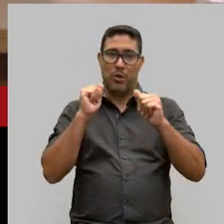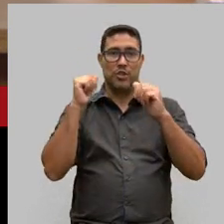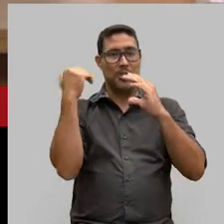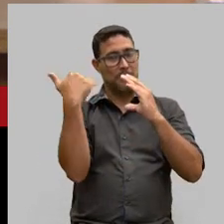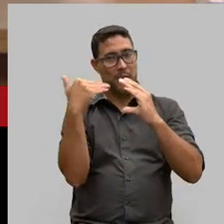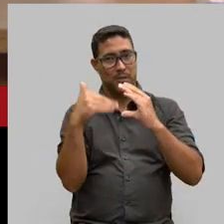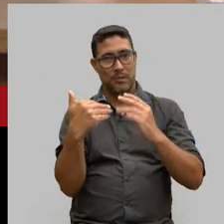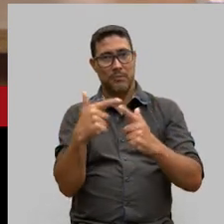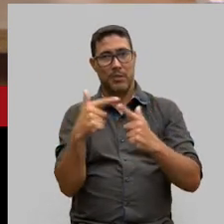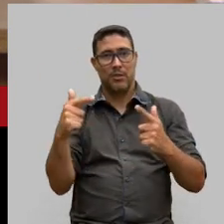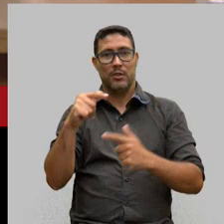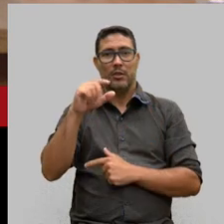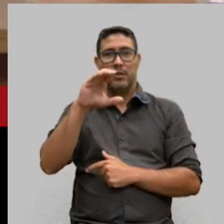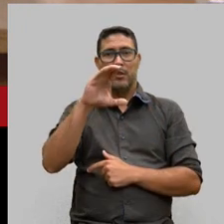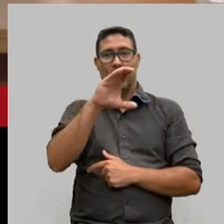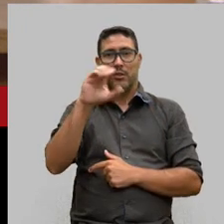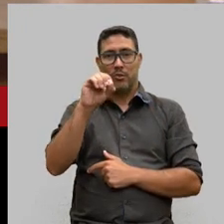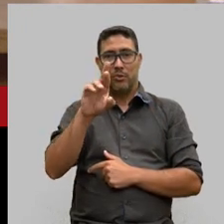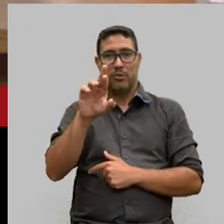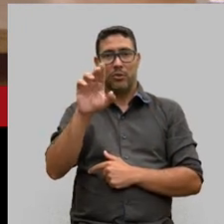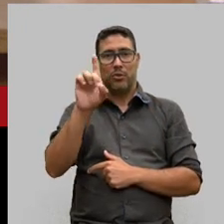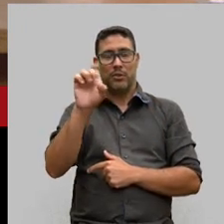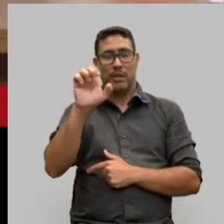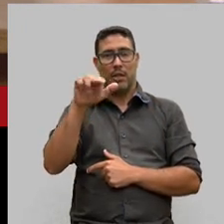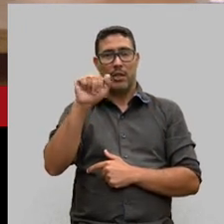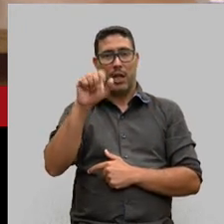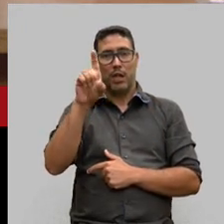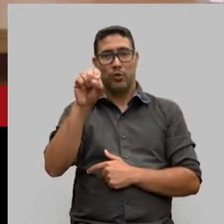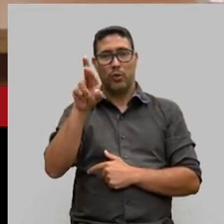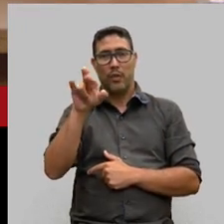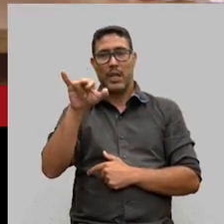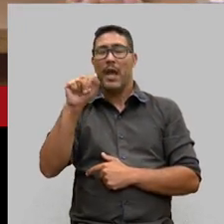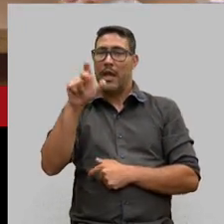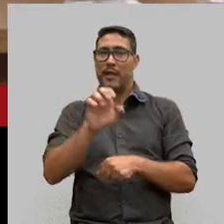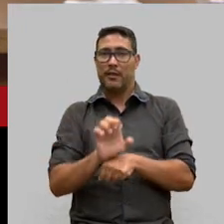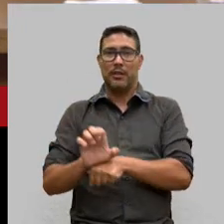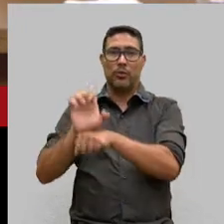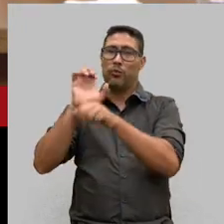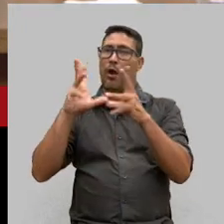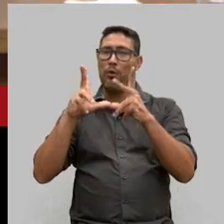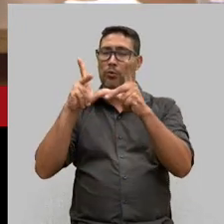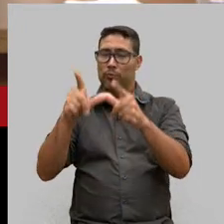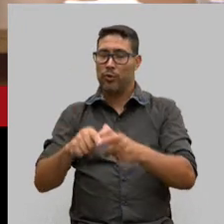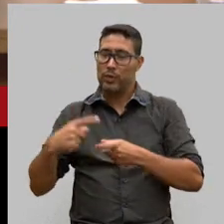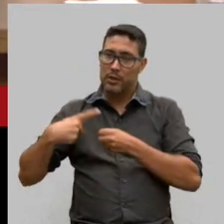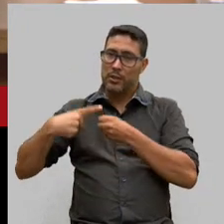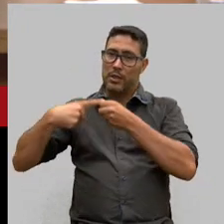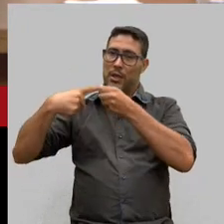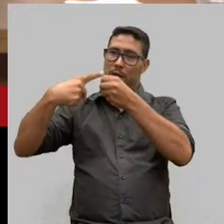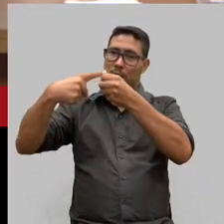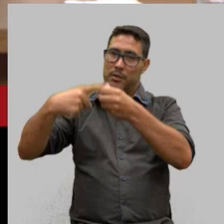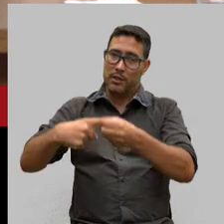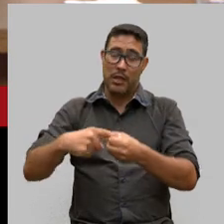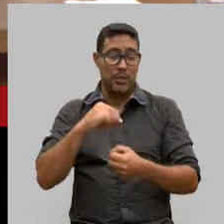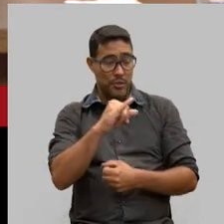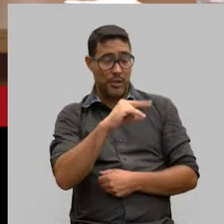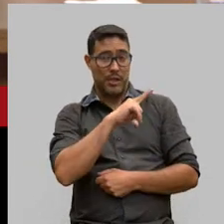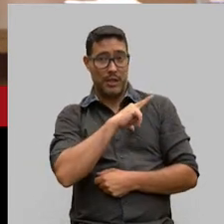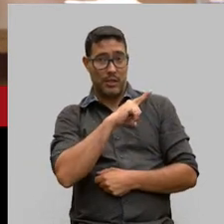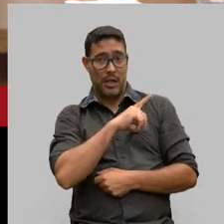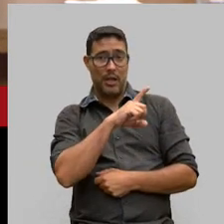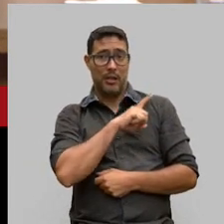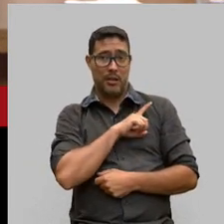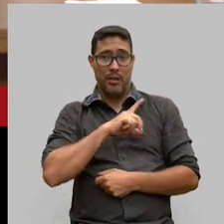disse a Coordenadoria ela é Estadual Então ela atua em todas as cidades de Minas Gerais tendo ou não Defensoria Pública